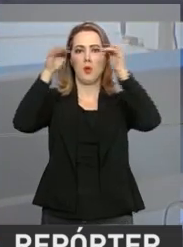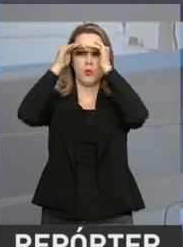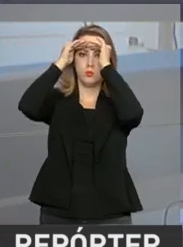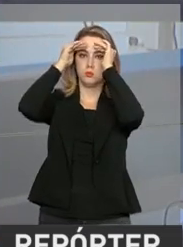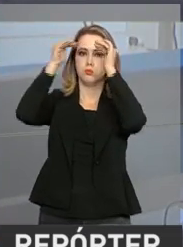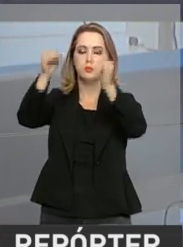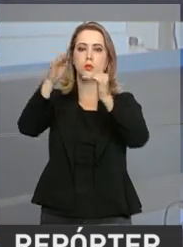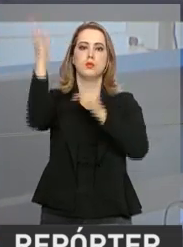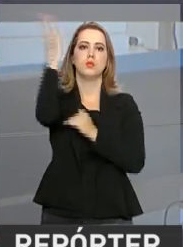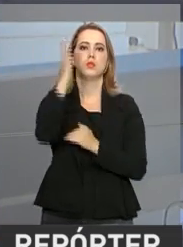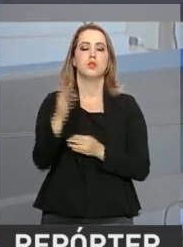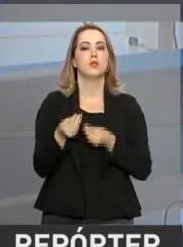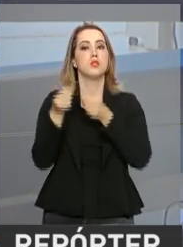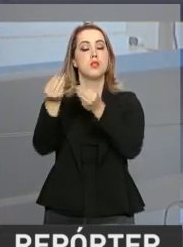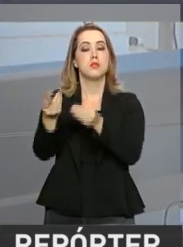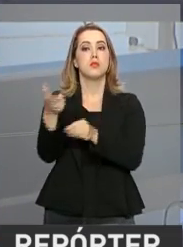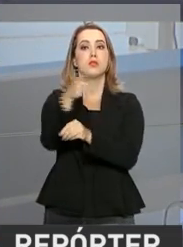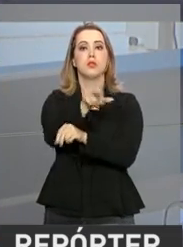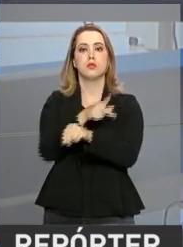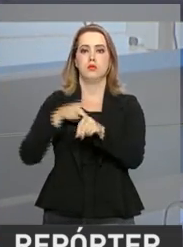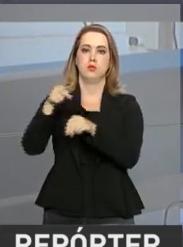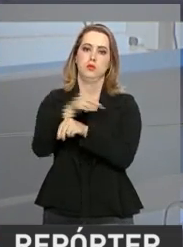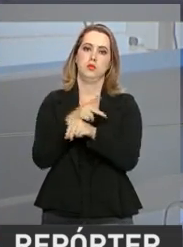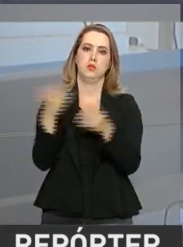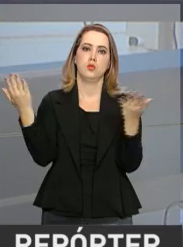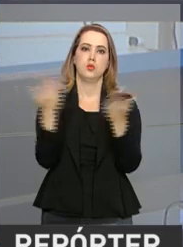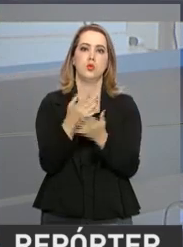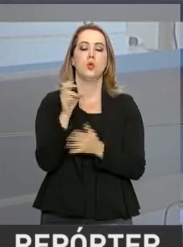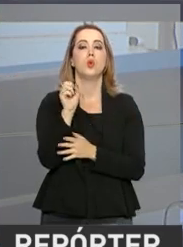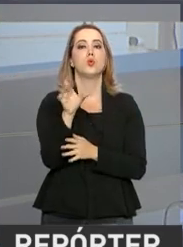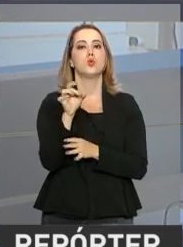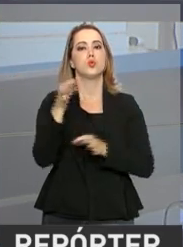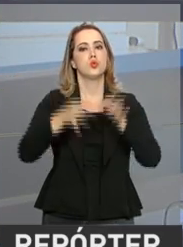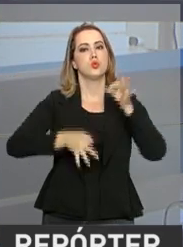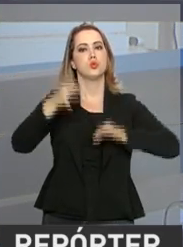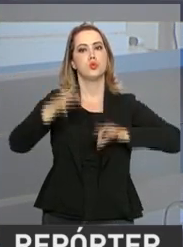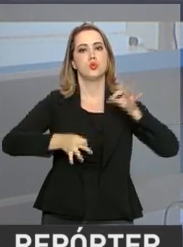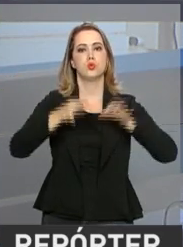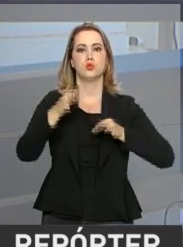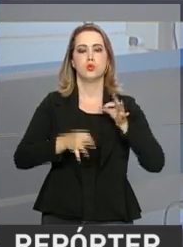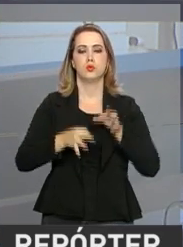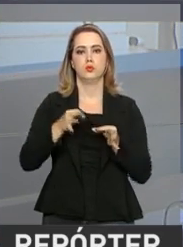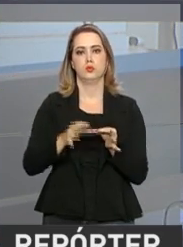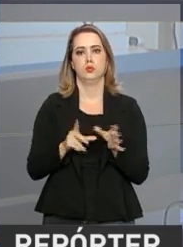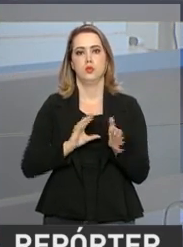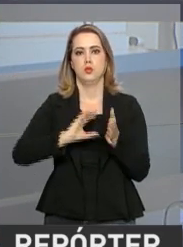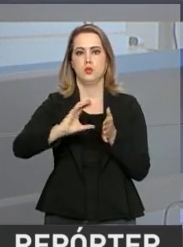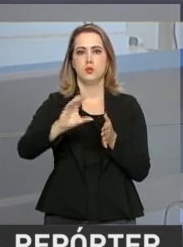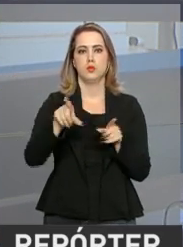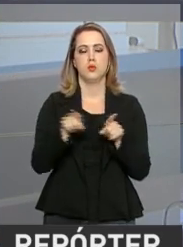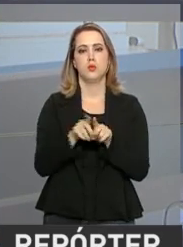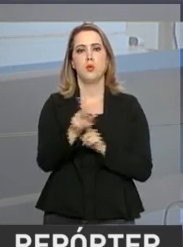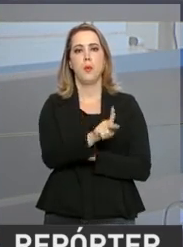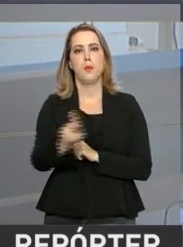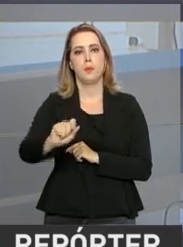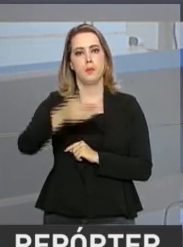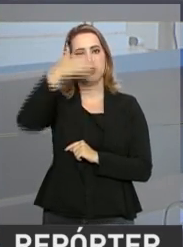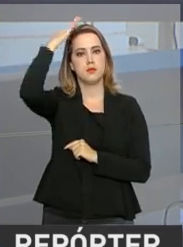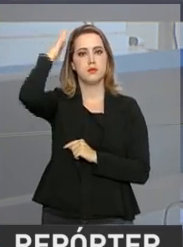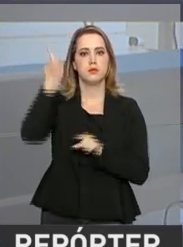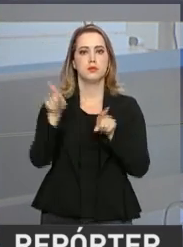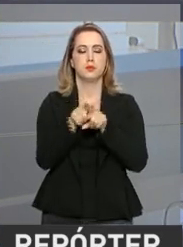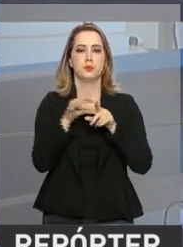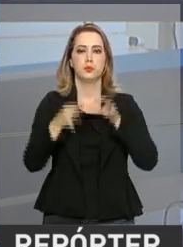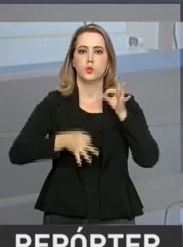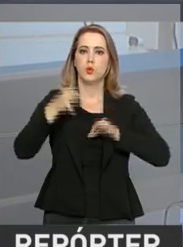brasileira concedida a estrangeiros este ano foram agraciados apenas juristas foram condecorados pelo presidente Michel Temer os juristas e